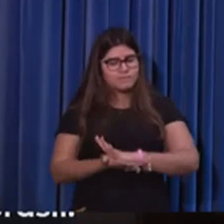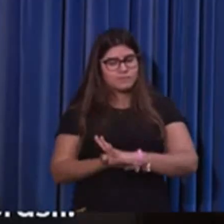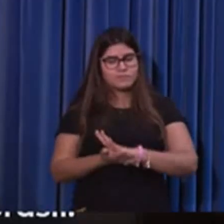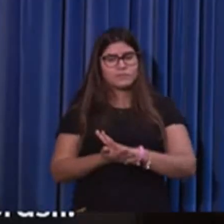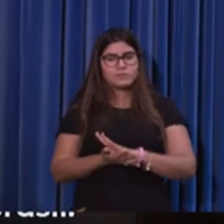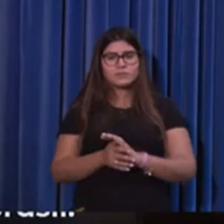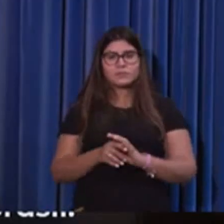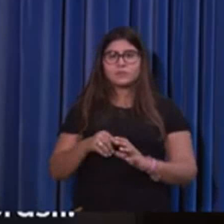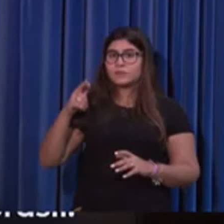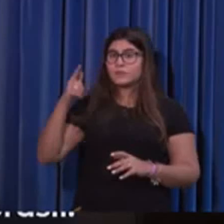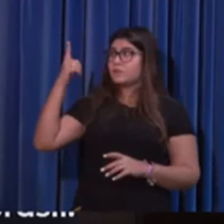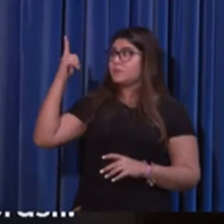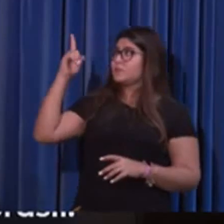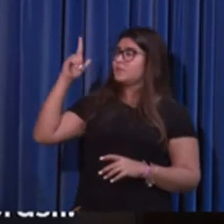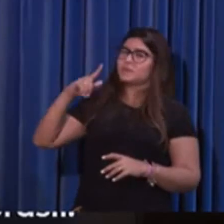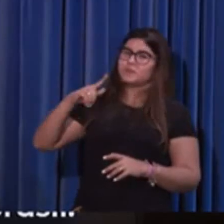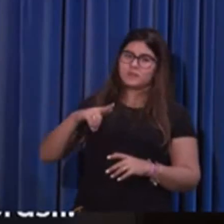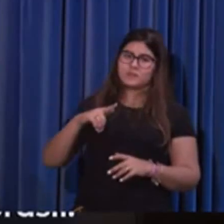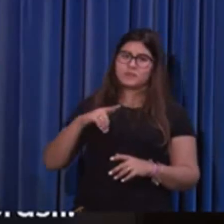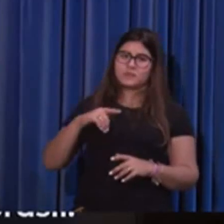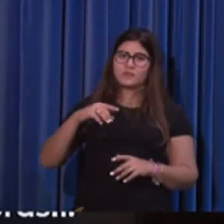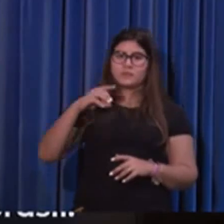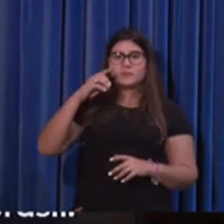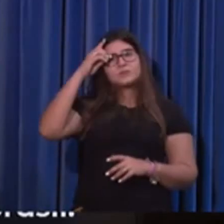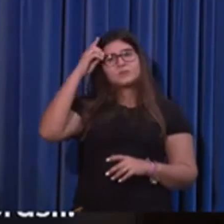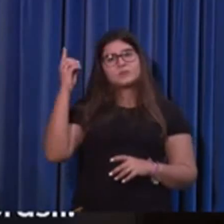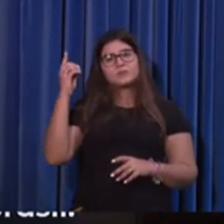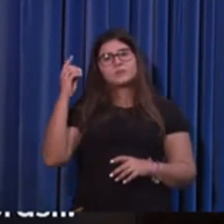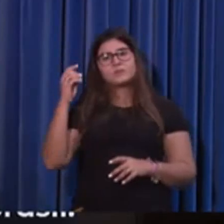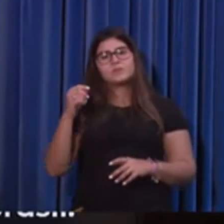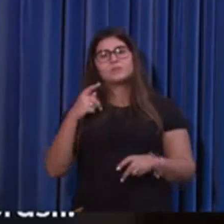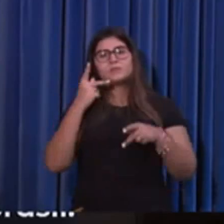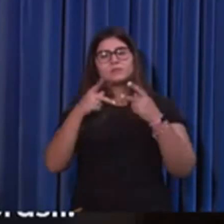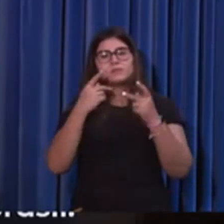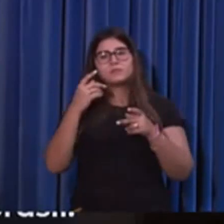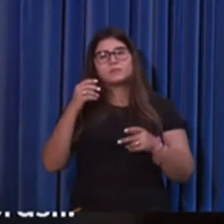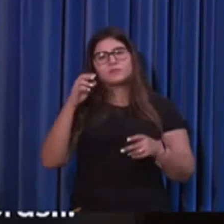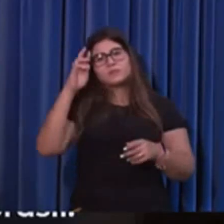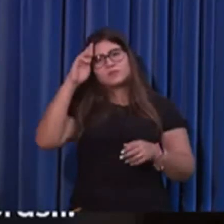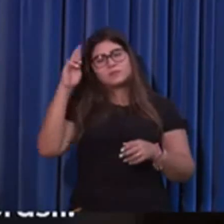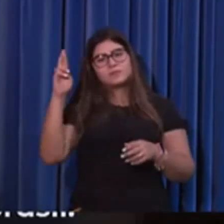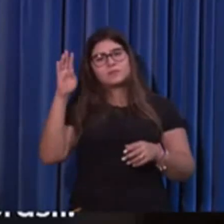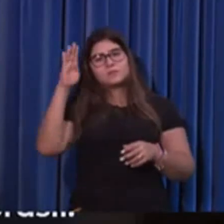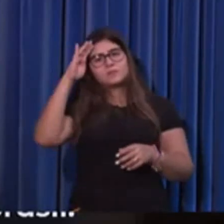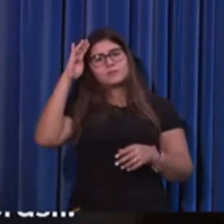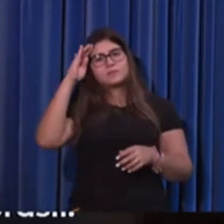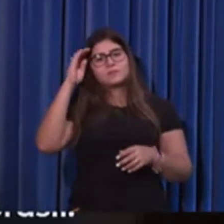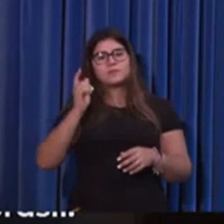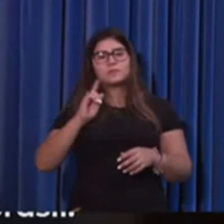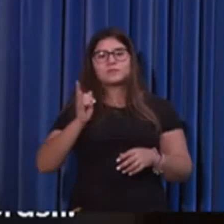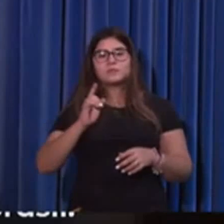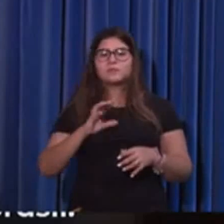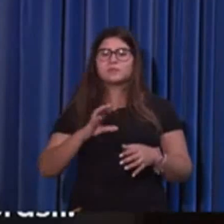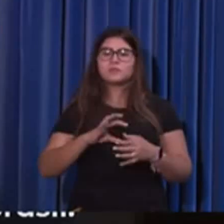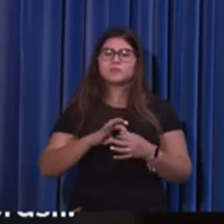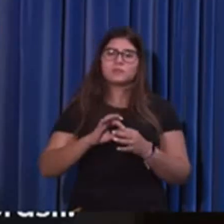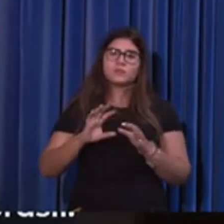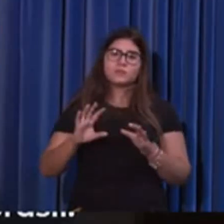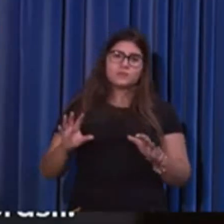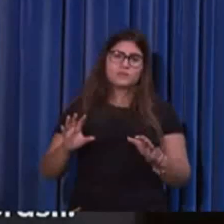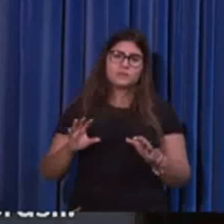os abrasará, diz o Senhor dos Exércitos, de sorte que não lhes deixará nem raiz, nem